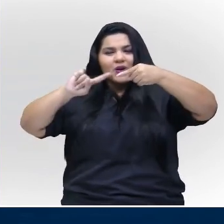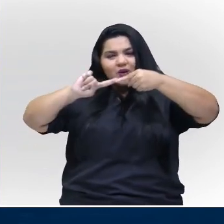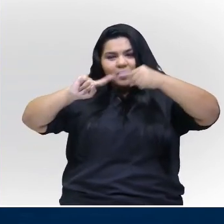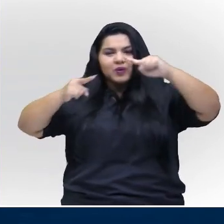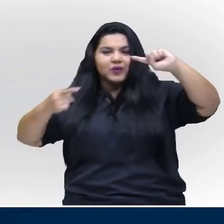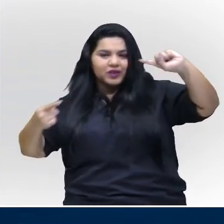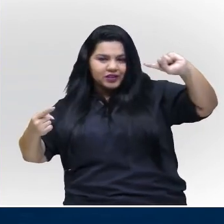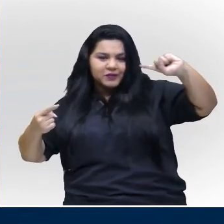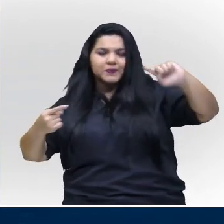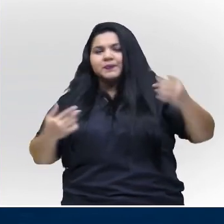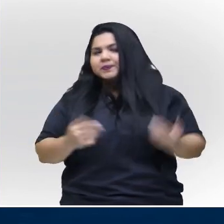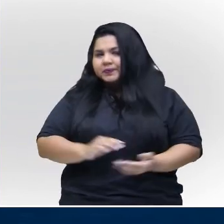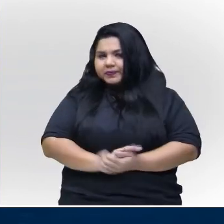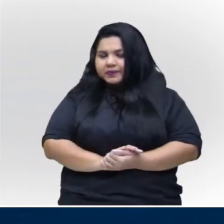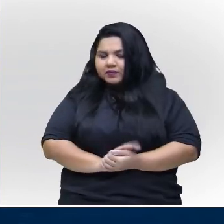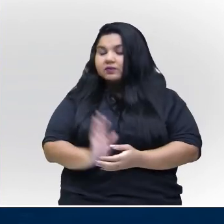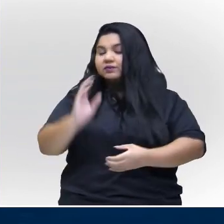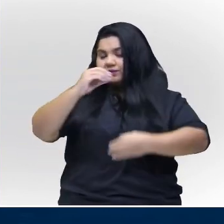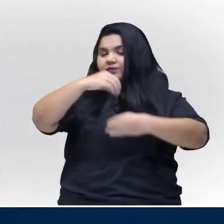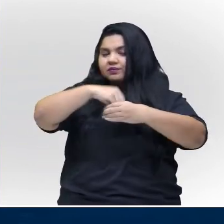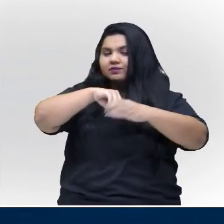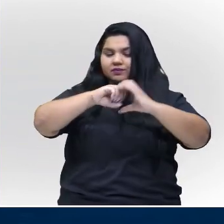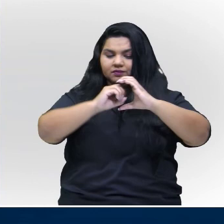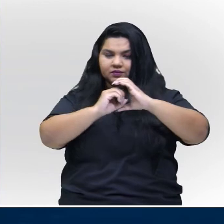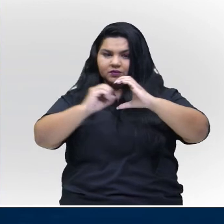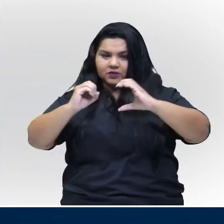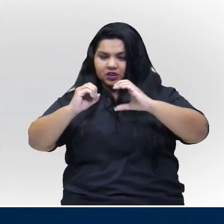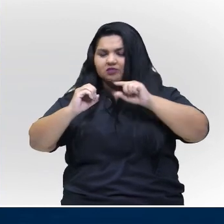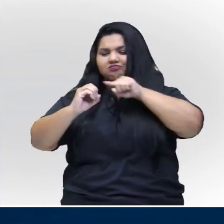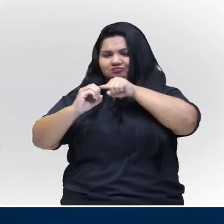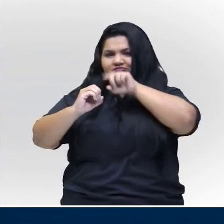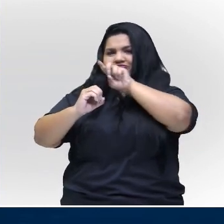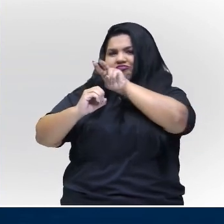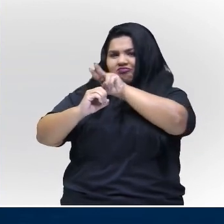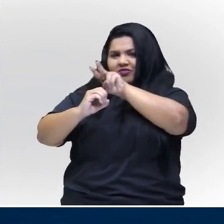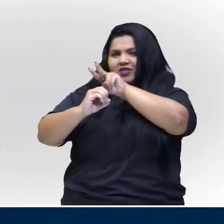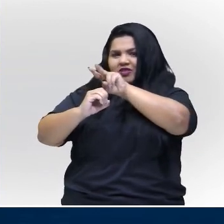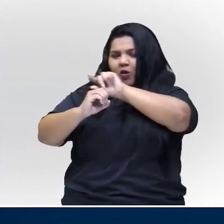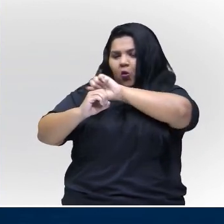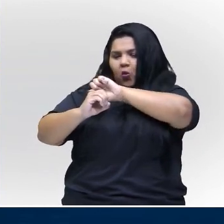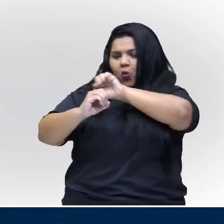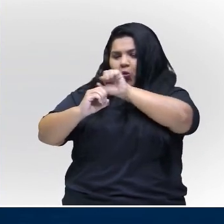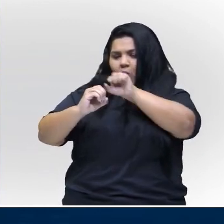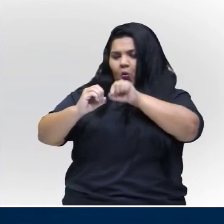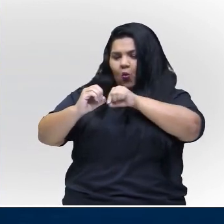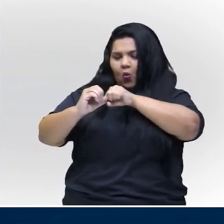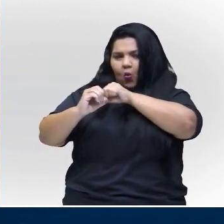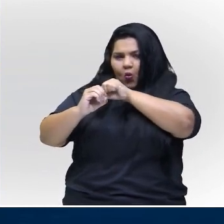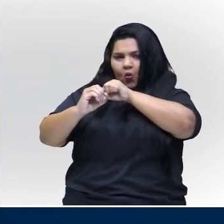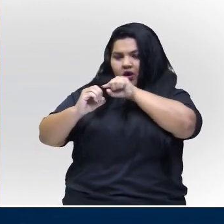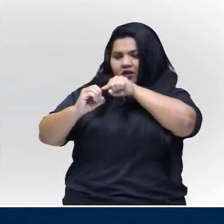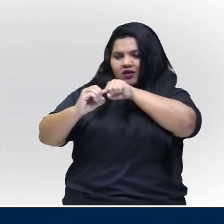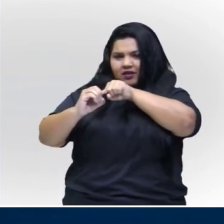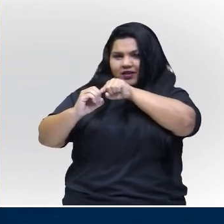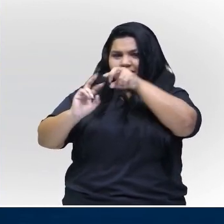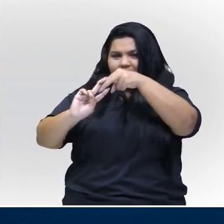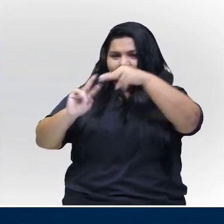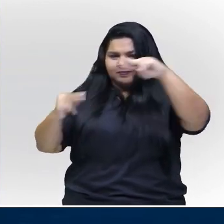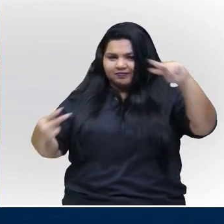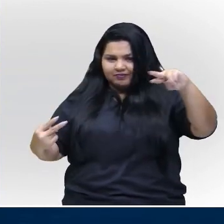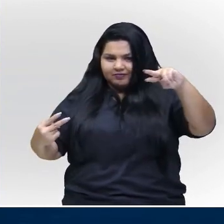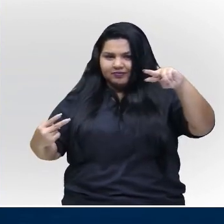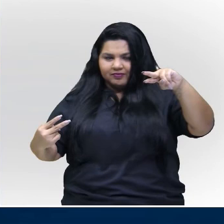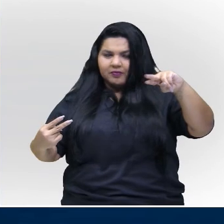por exemplo. Então, dentro da célula animal, protegido ali pelo núcleo, nós vamos ter o material genético. Bem